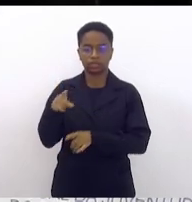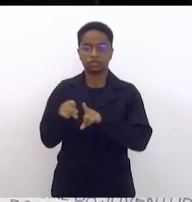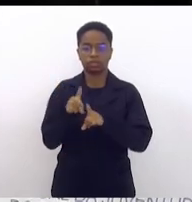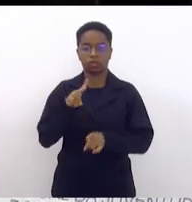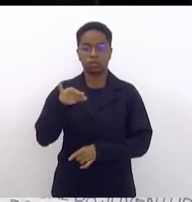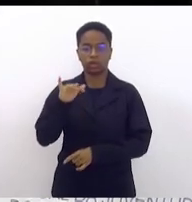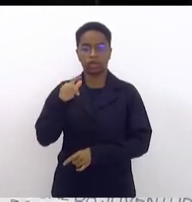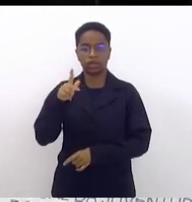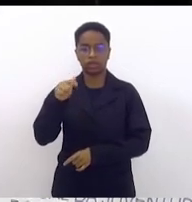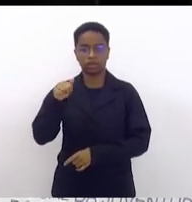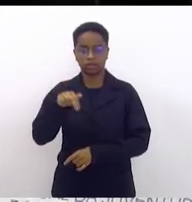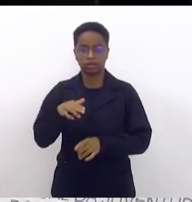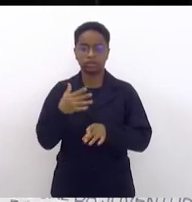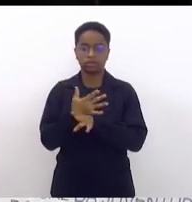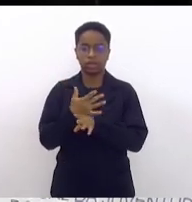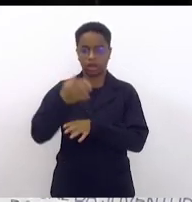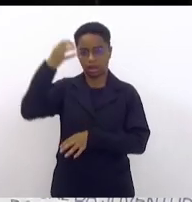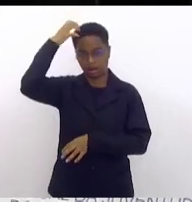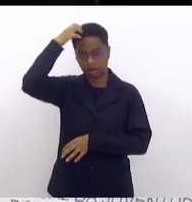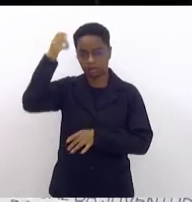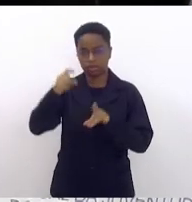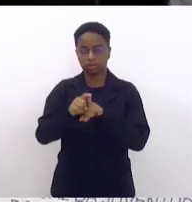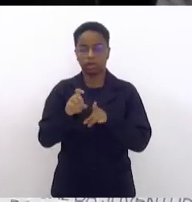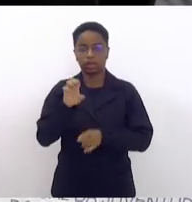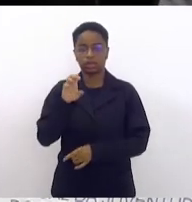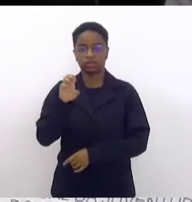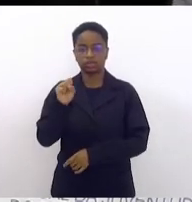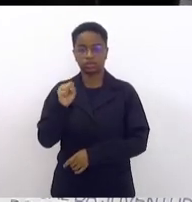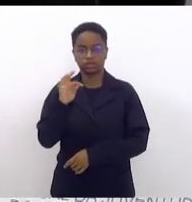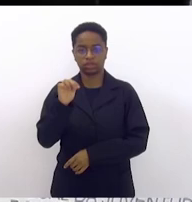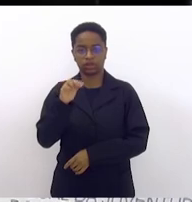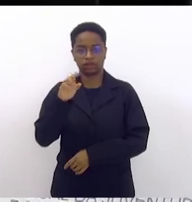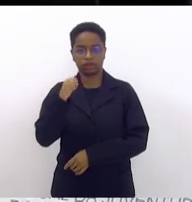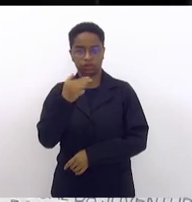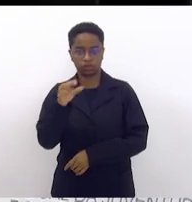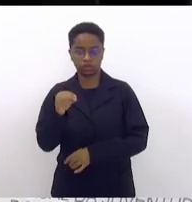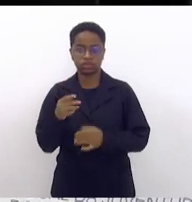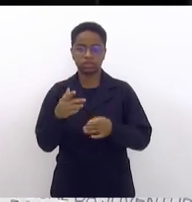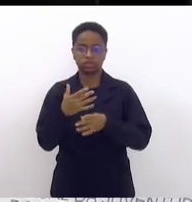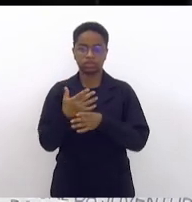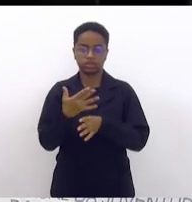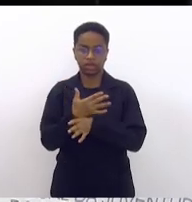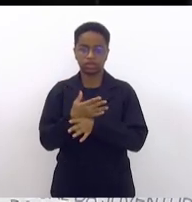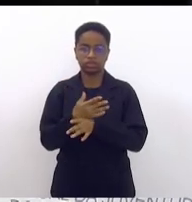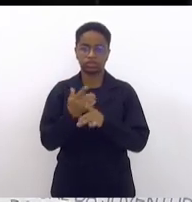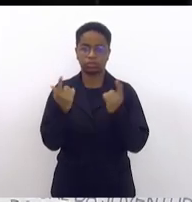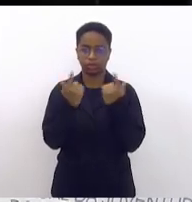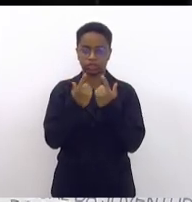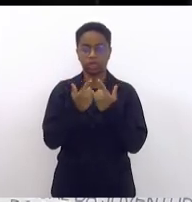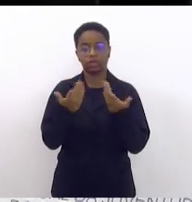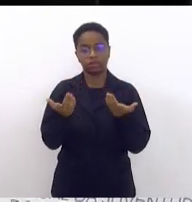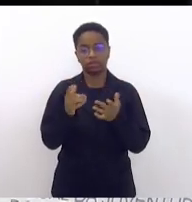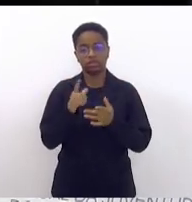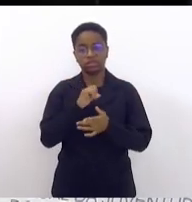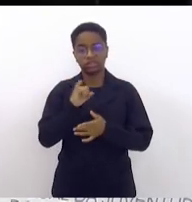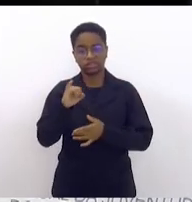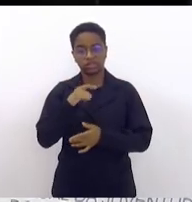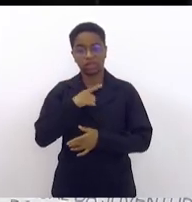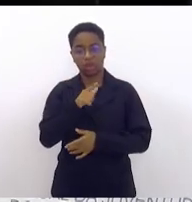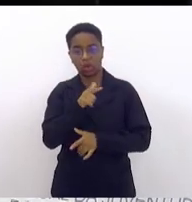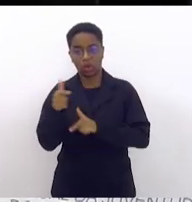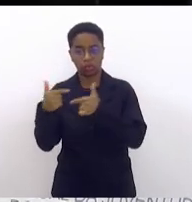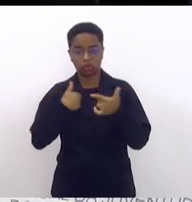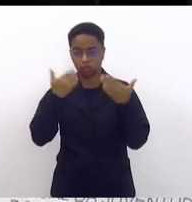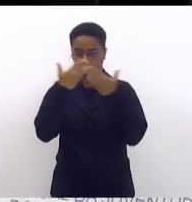gestor da cidade de Angra cumprimentar o Estevão gestor da da cidade de Magé e se tiver algum aí que eu ainda não vi se sinta também